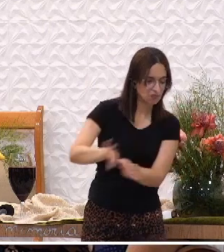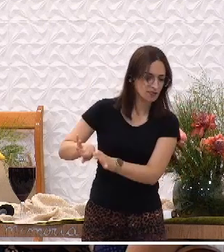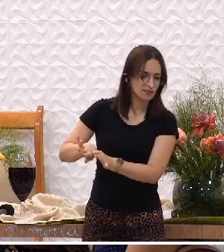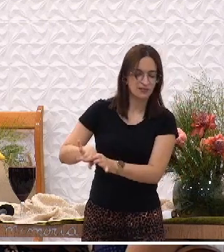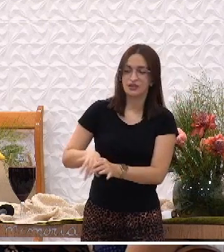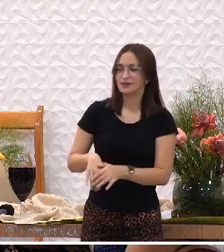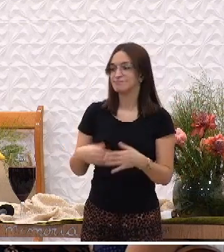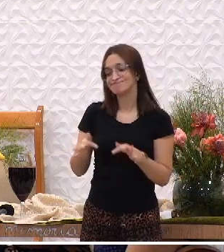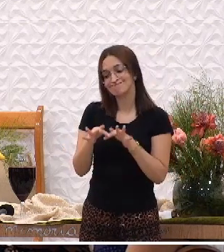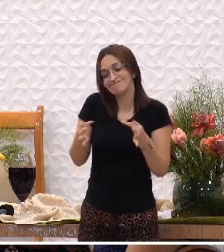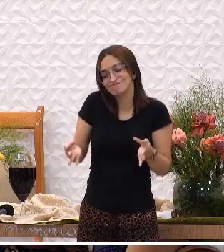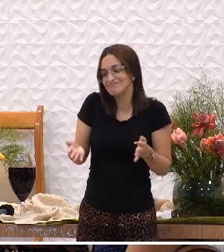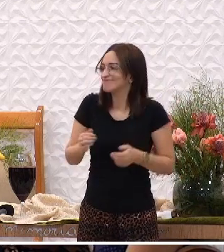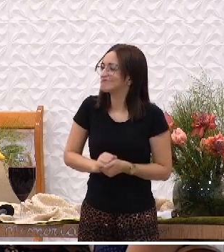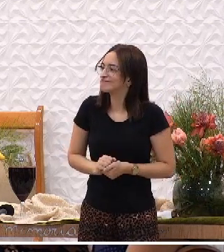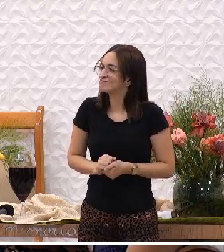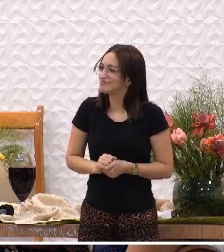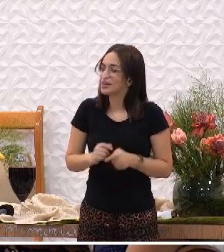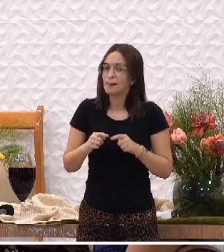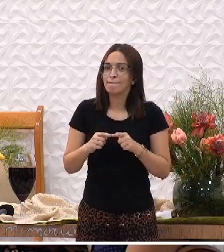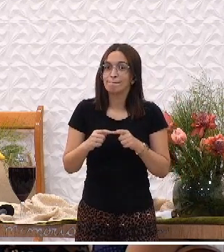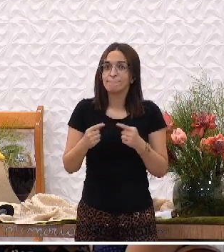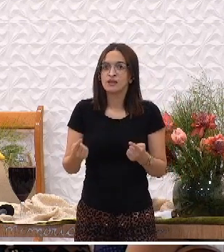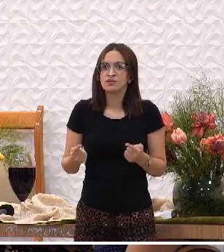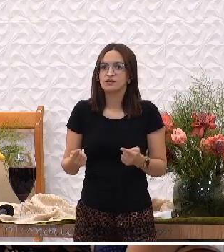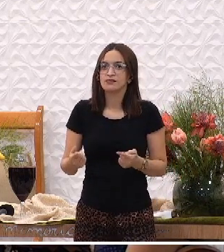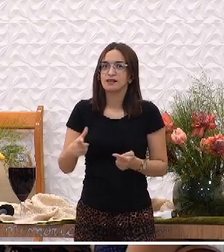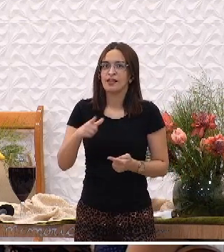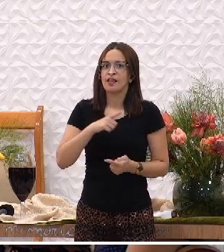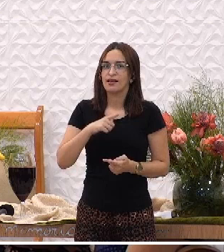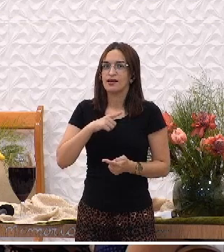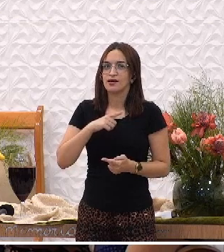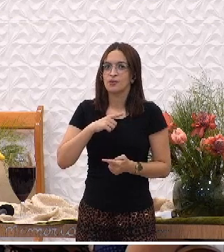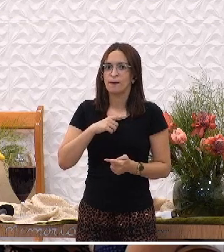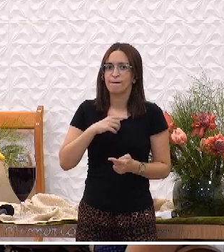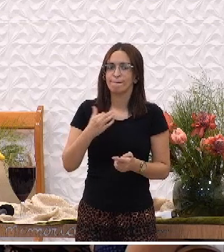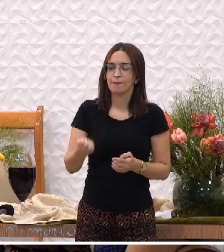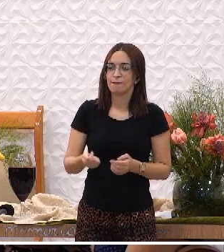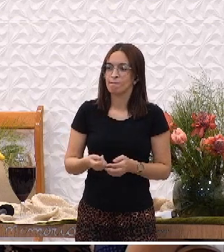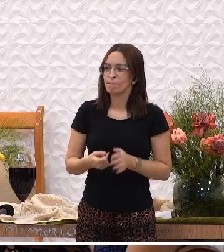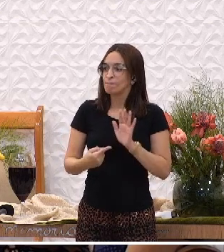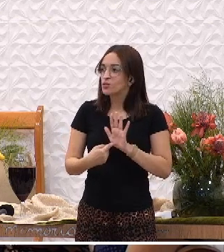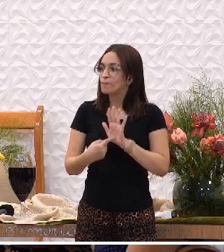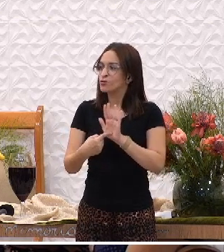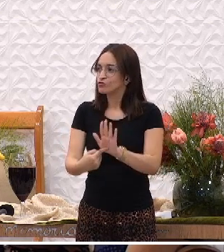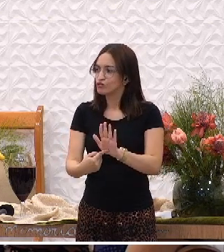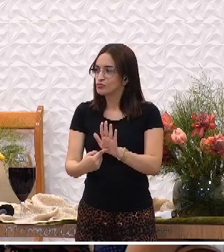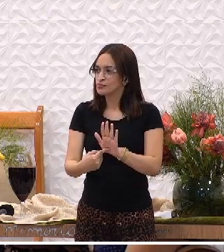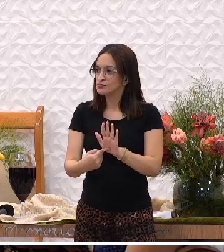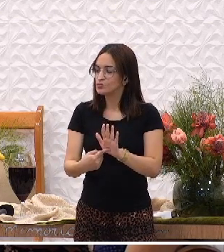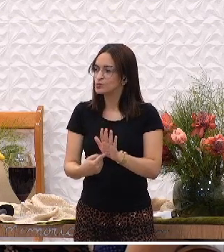observação sobre coisas que o princípio regulador do culto não quer dizer. E é bom destacar isso porque às vezes é uma confusão